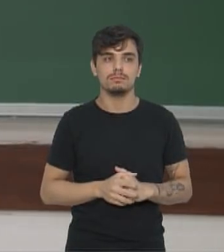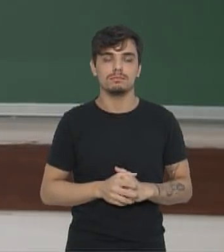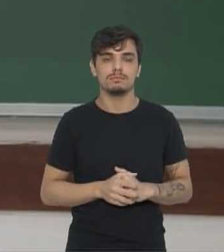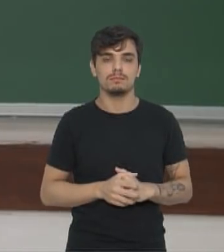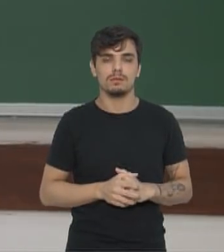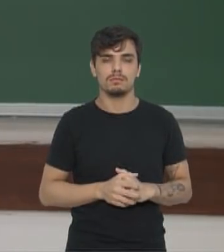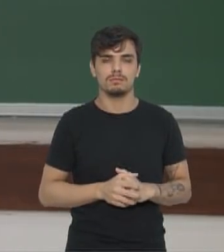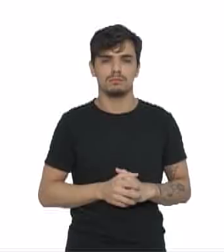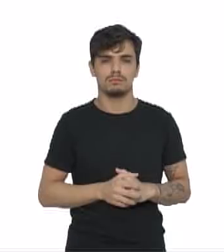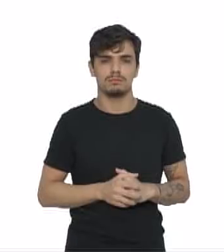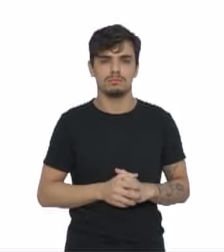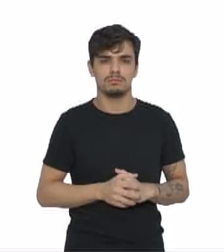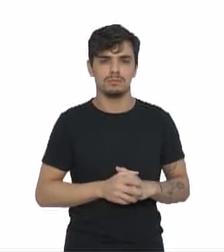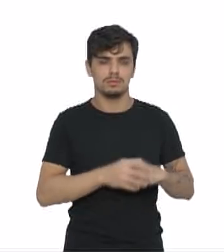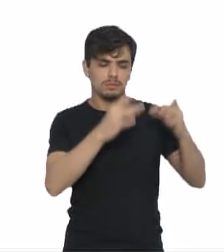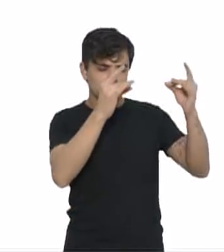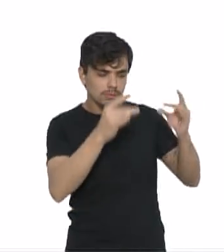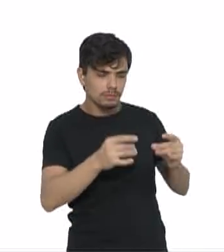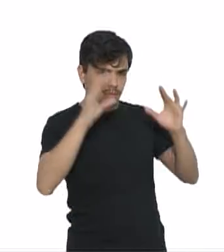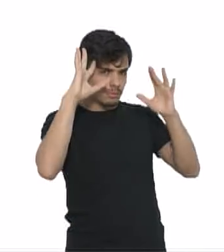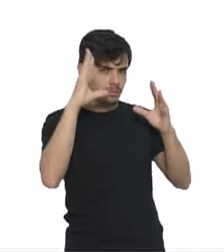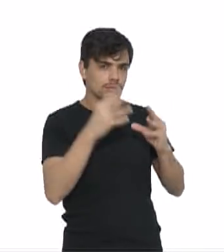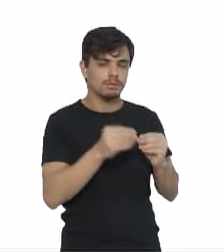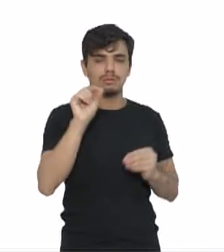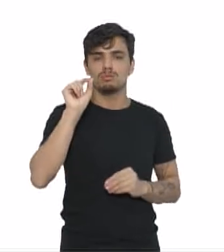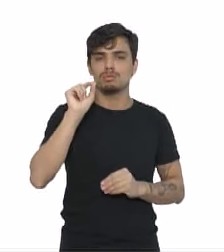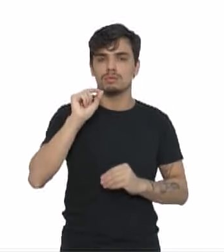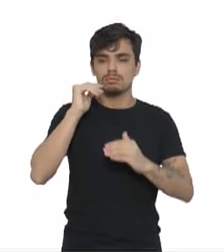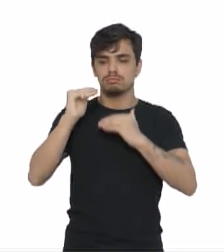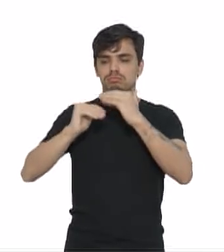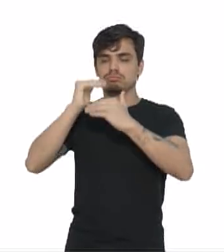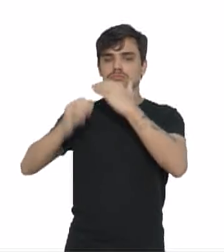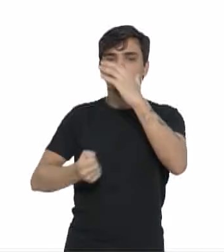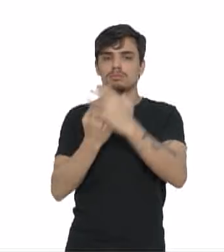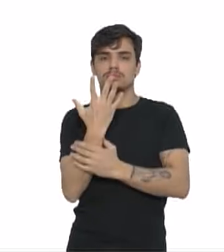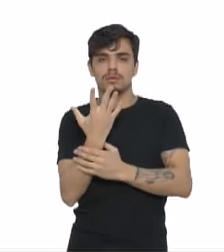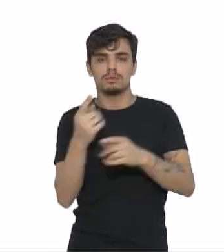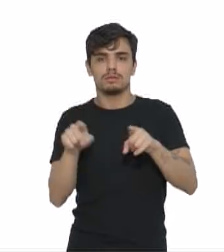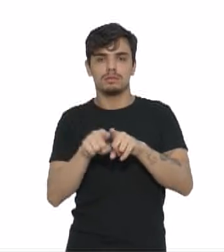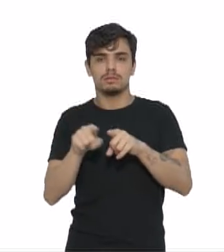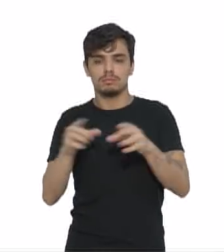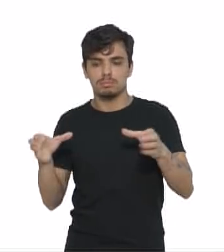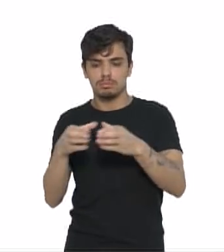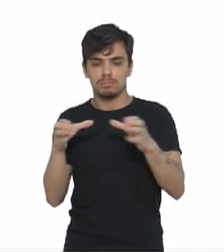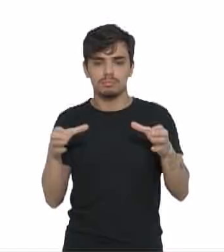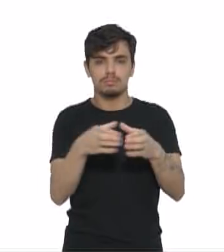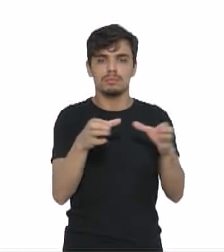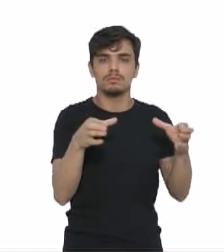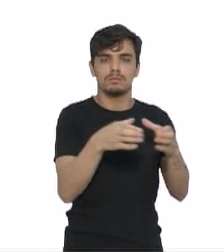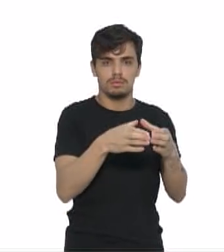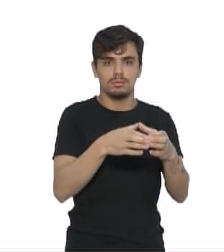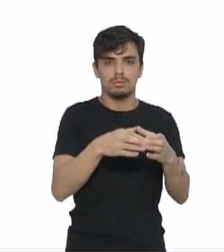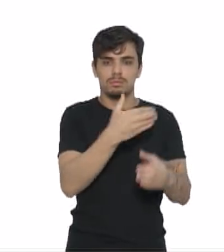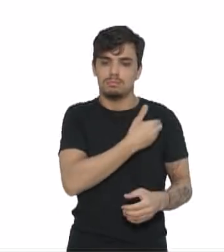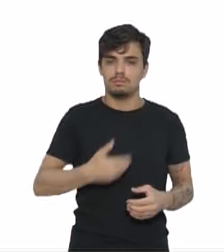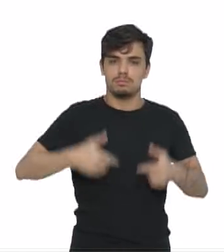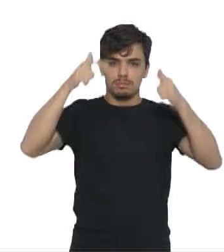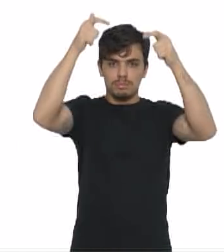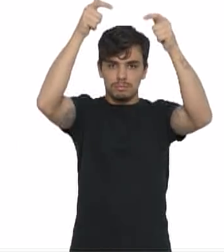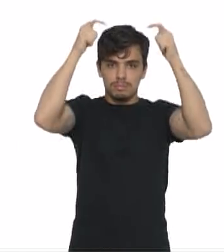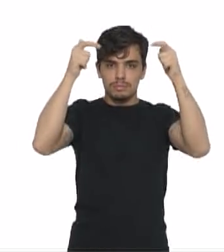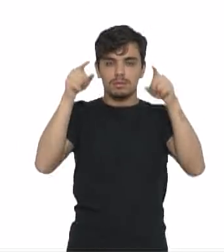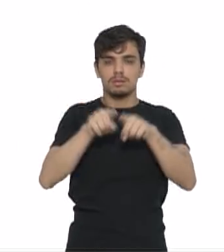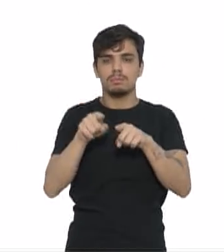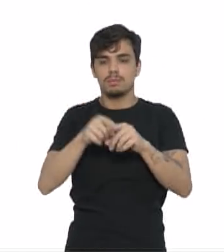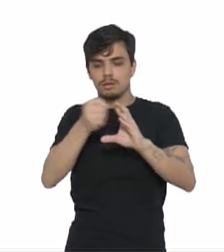formação de Portugal. Descrever e compreender os processos de formação e consolidação das monarquias e sua principal características